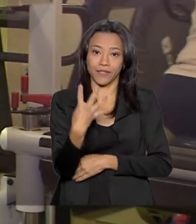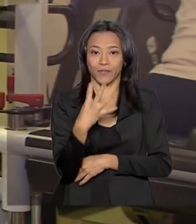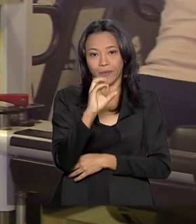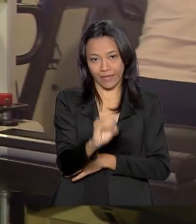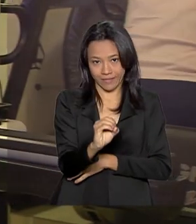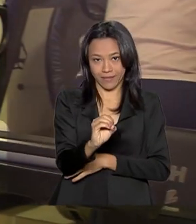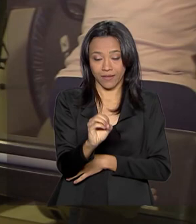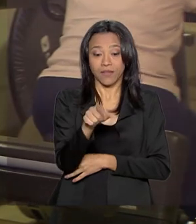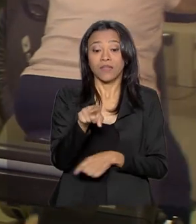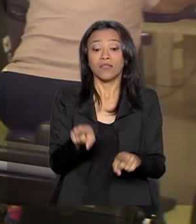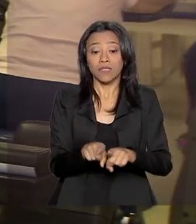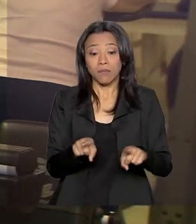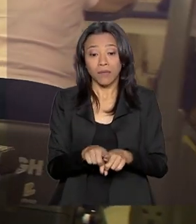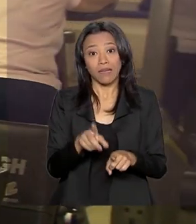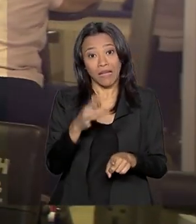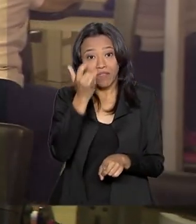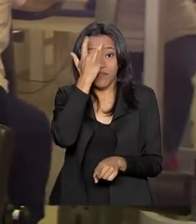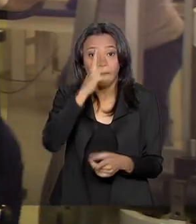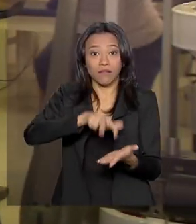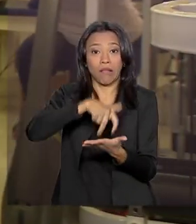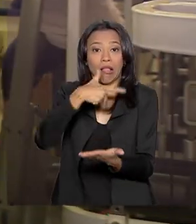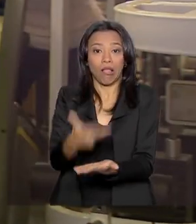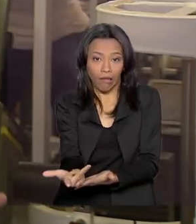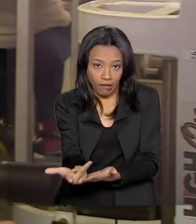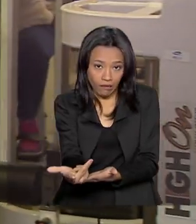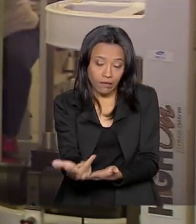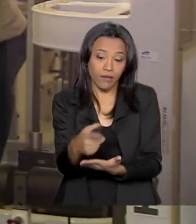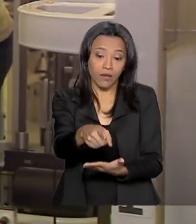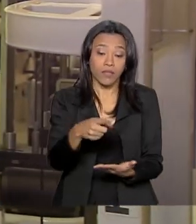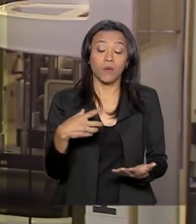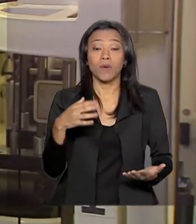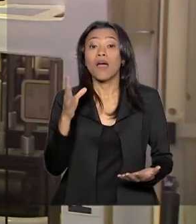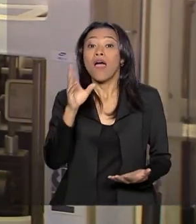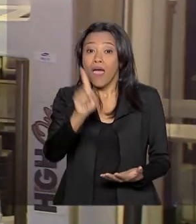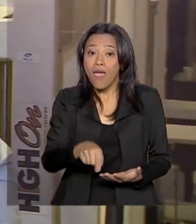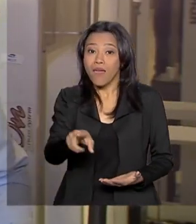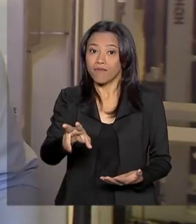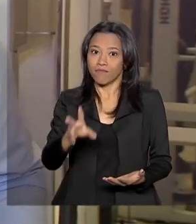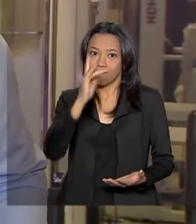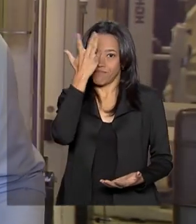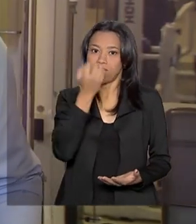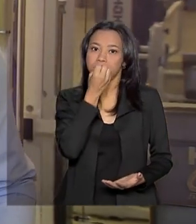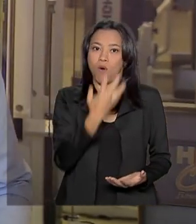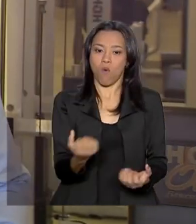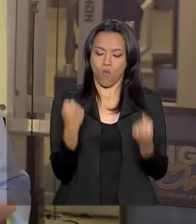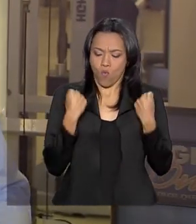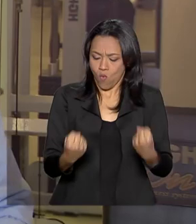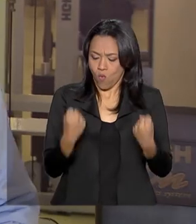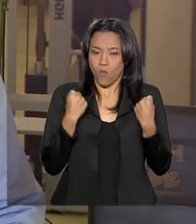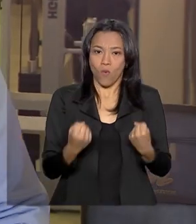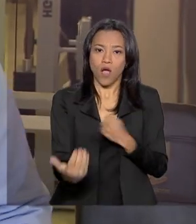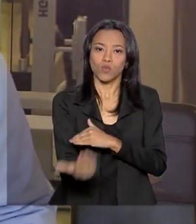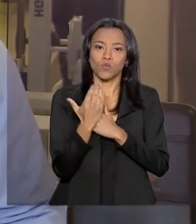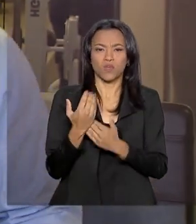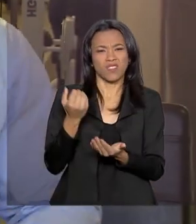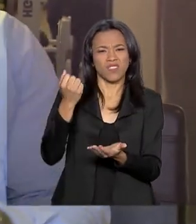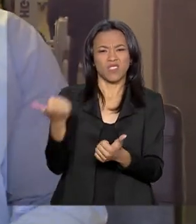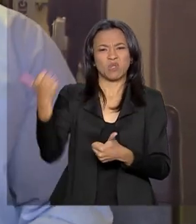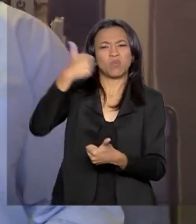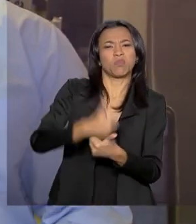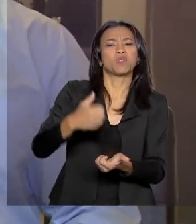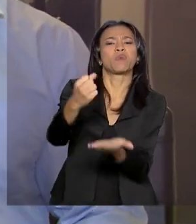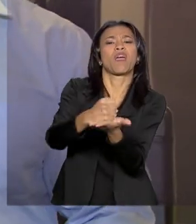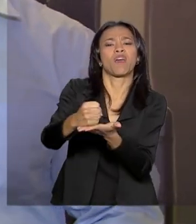aumenta também a probabilidade de quedas e fraturas. A musculação é uma resposta que pode substituir o uso de muitos medicamentos